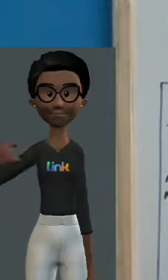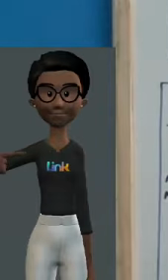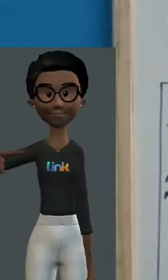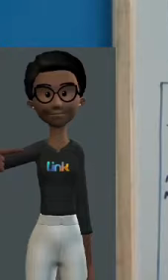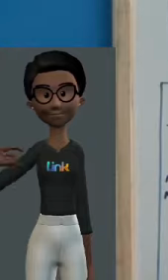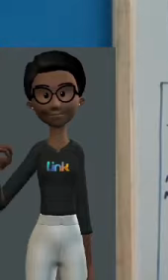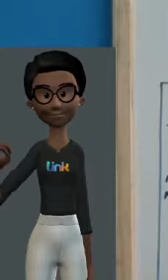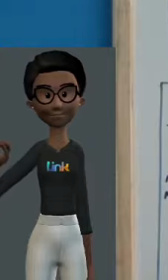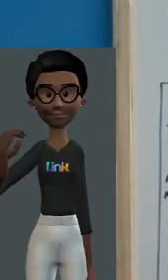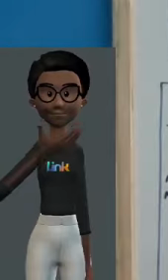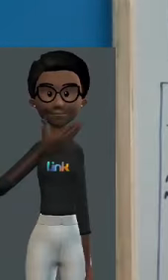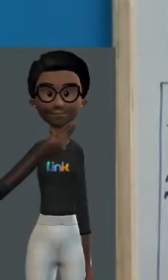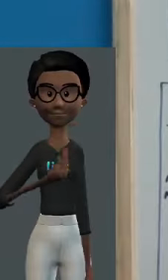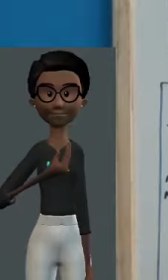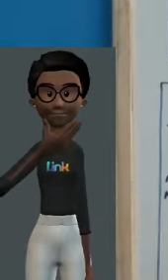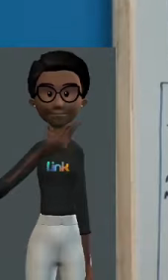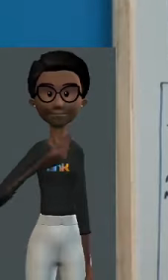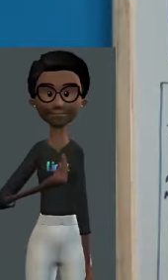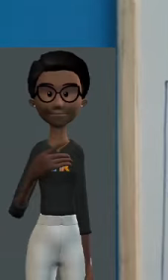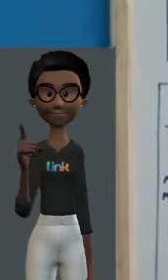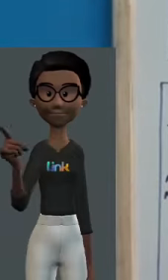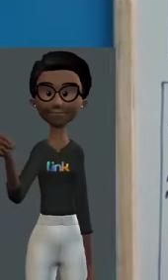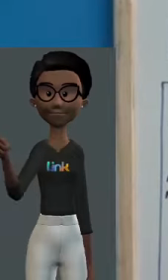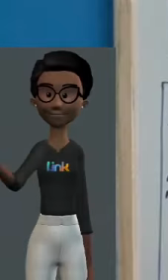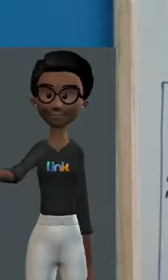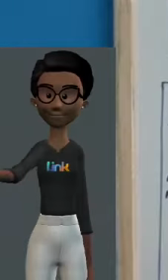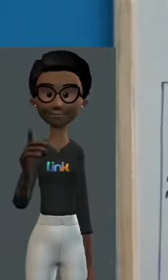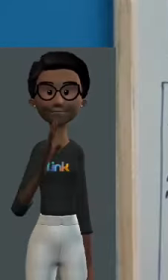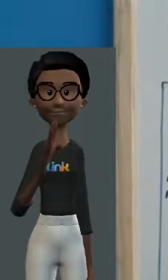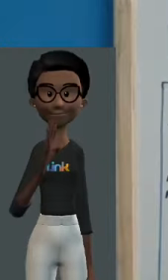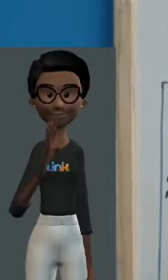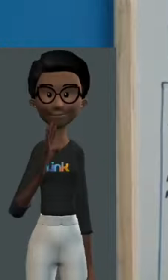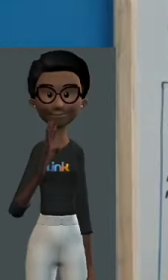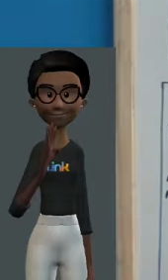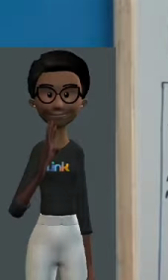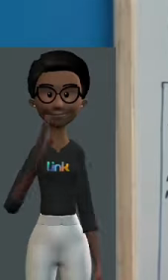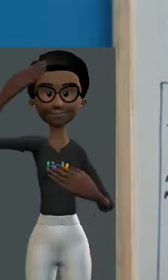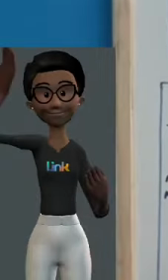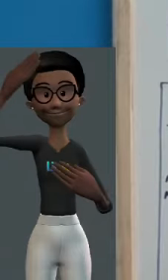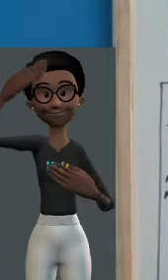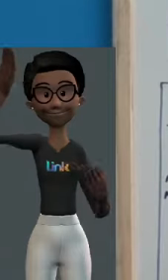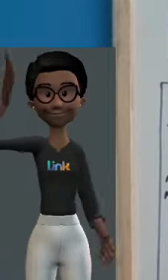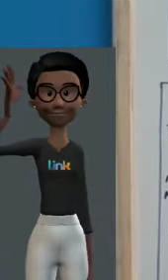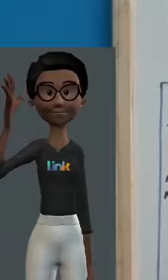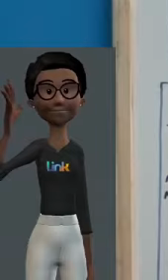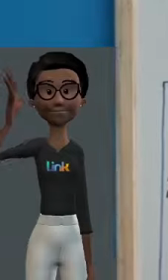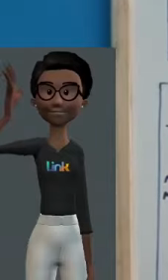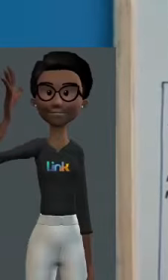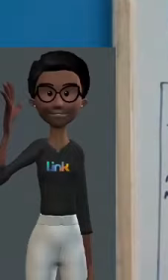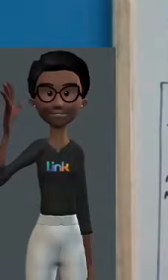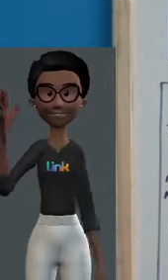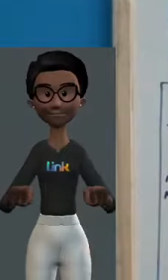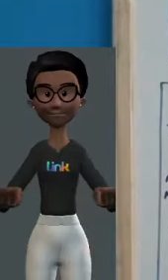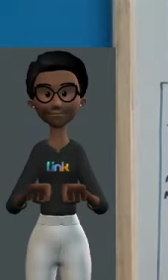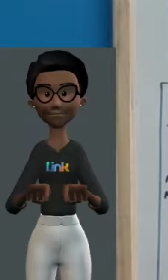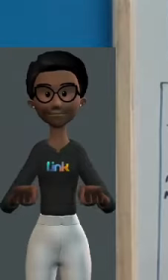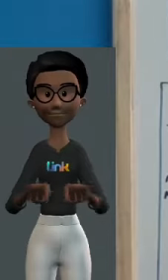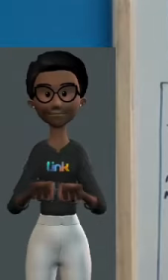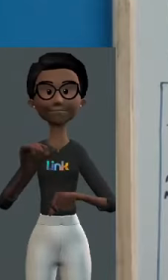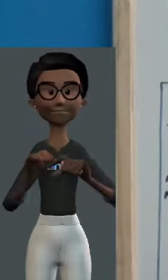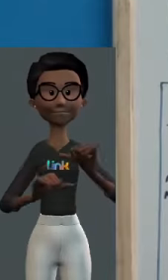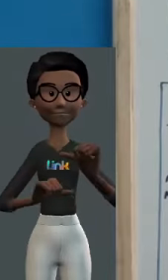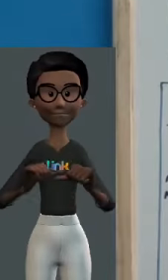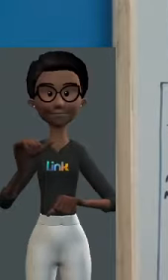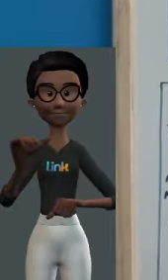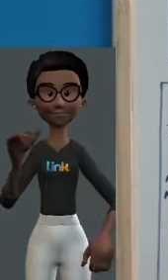porque, como ele não teve a oportunidade de estudar, é provável que ele até fosse analfabeto, quem sabe.